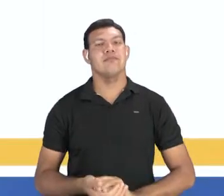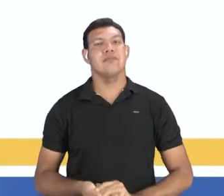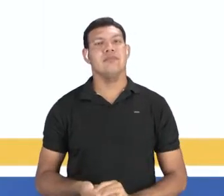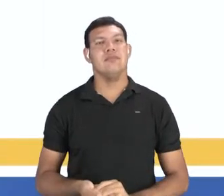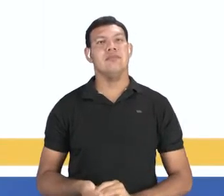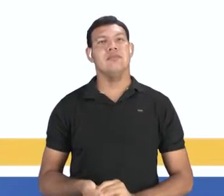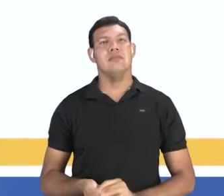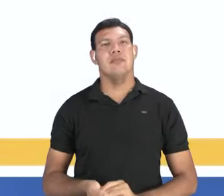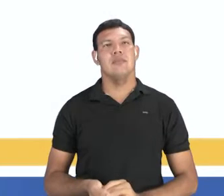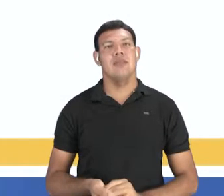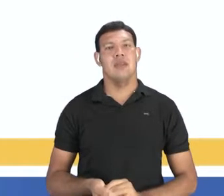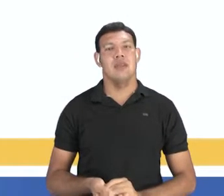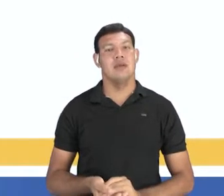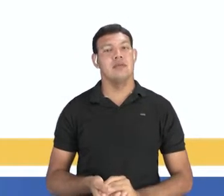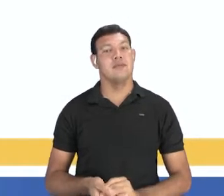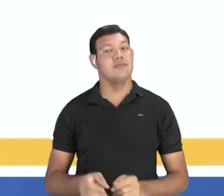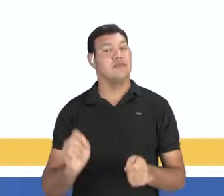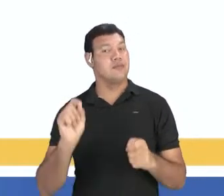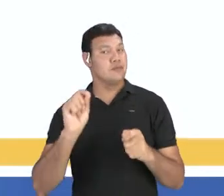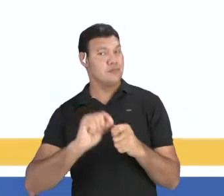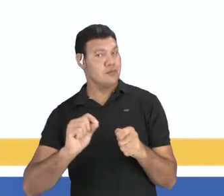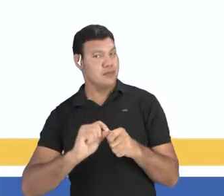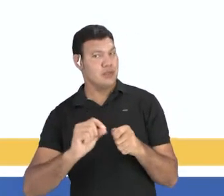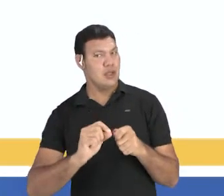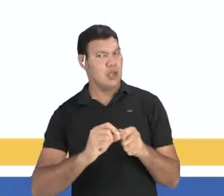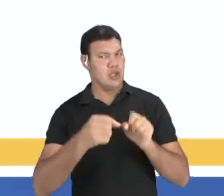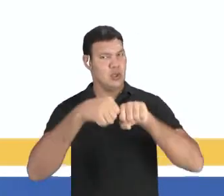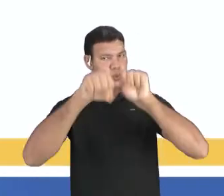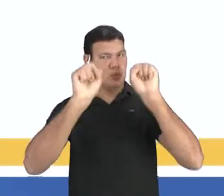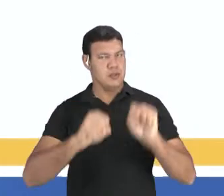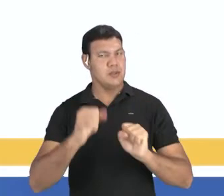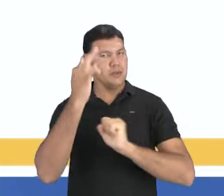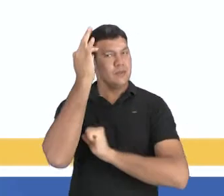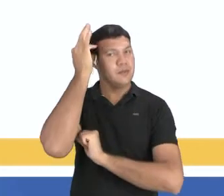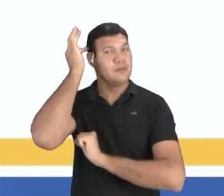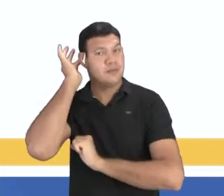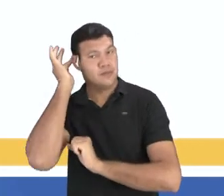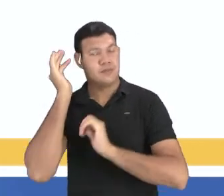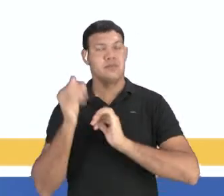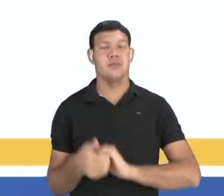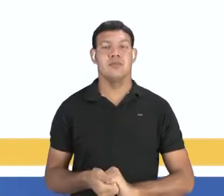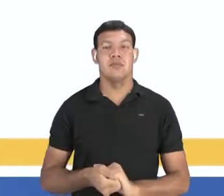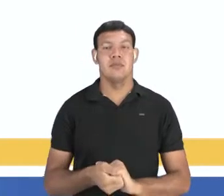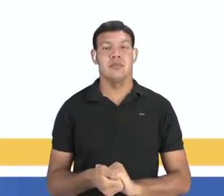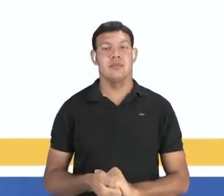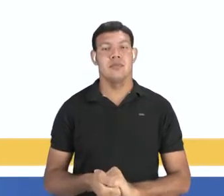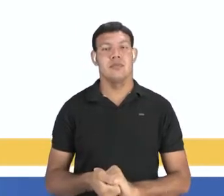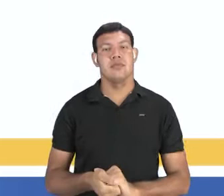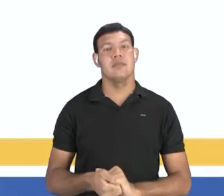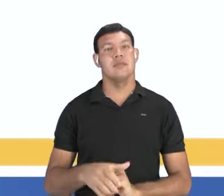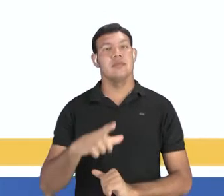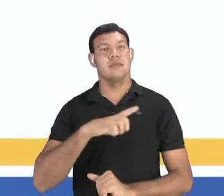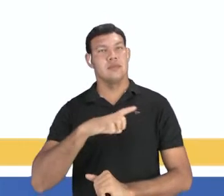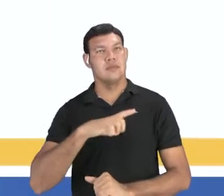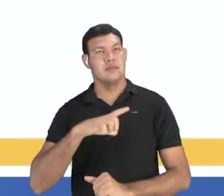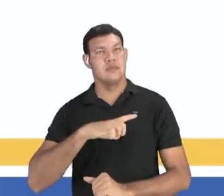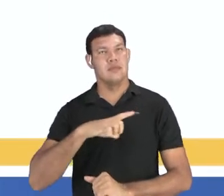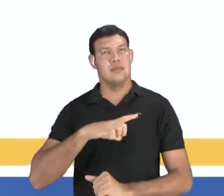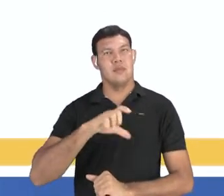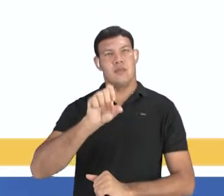e como era a produção do sistema feudal então uma impressão feudal né Nós vamos ter o manso senhorial